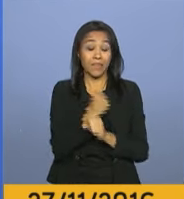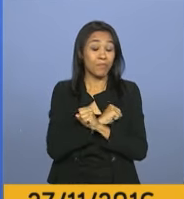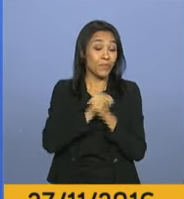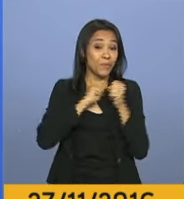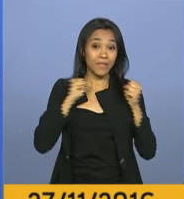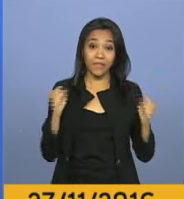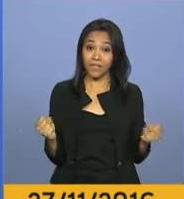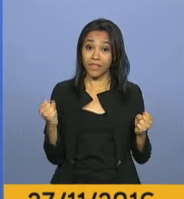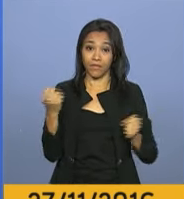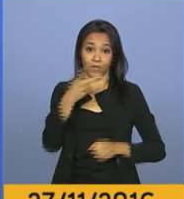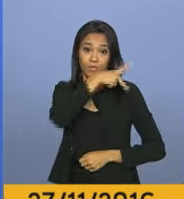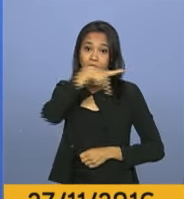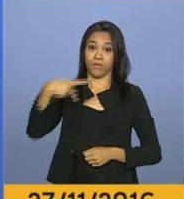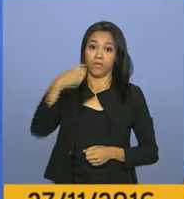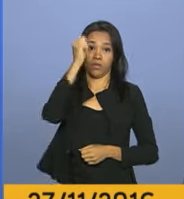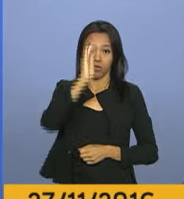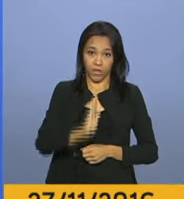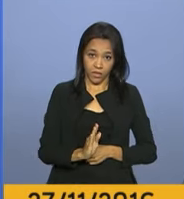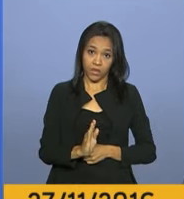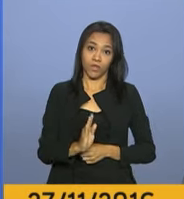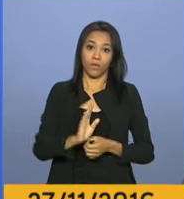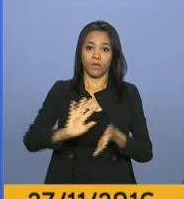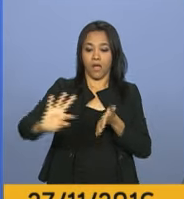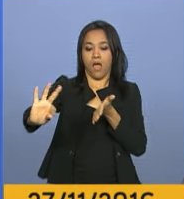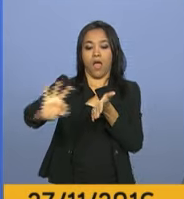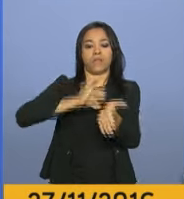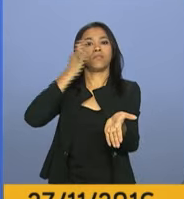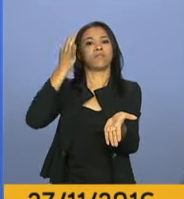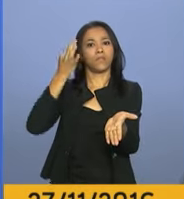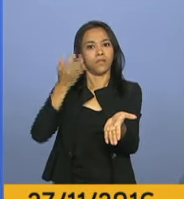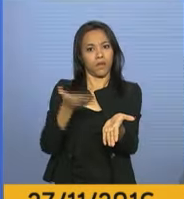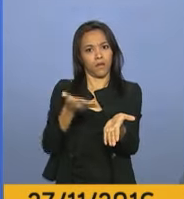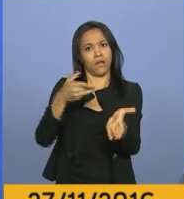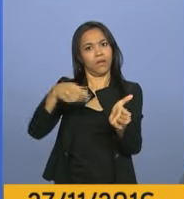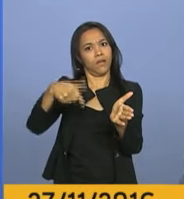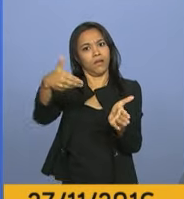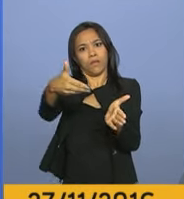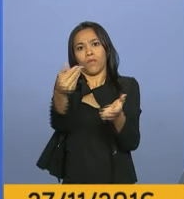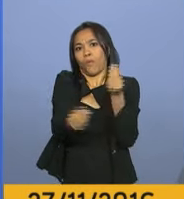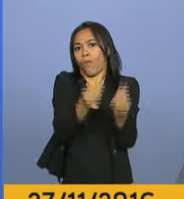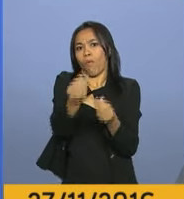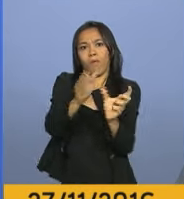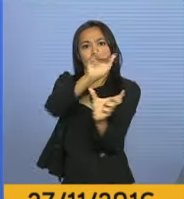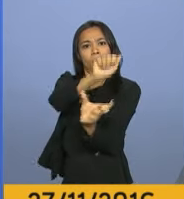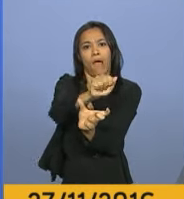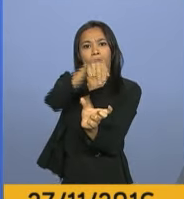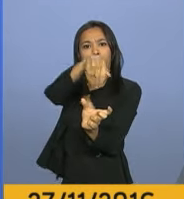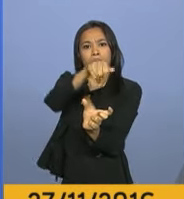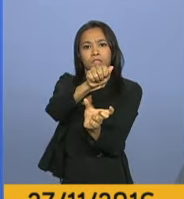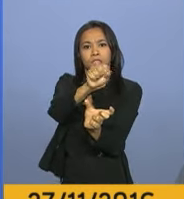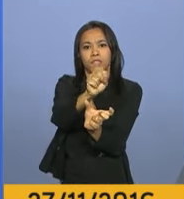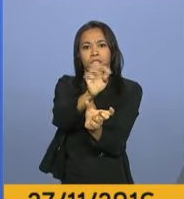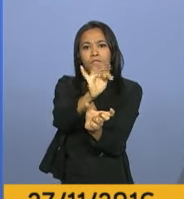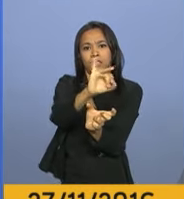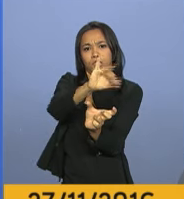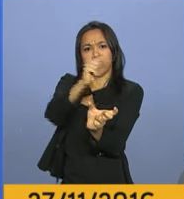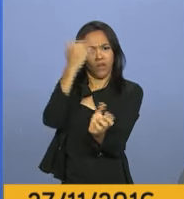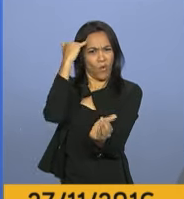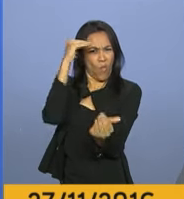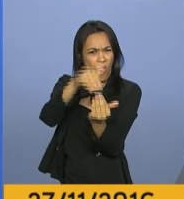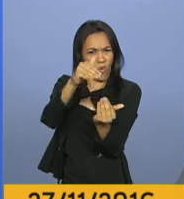impossível ao presidente da República sancionar uma matéria desta natureza. Mas, ao mesmo tempo,